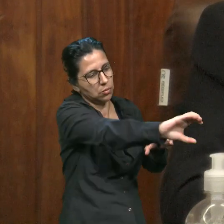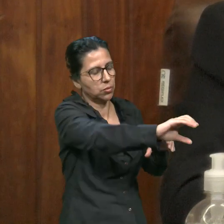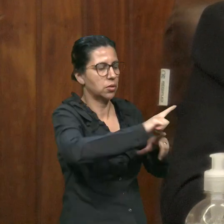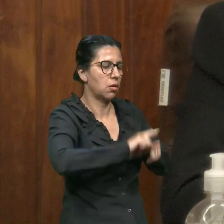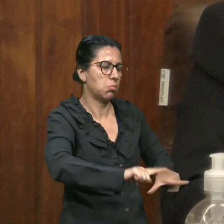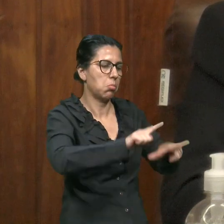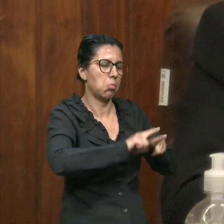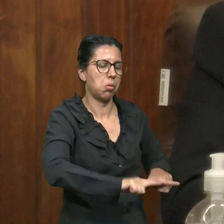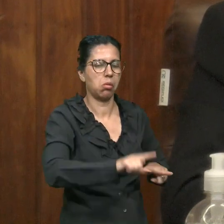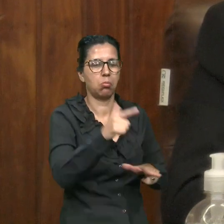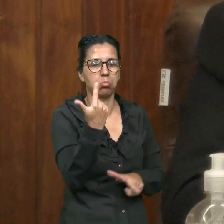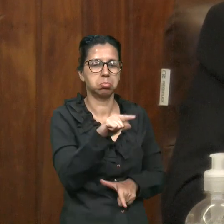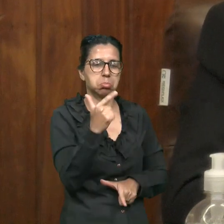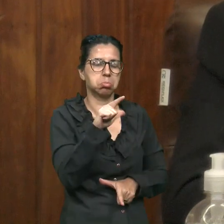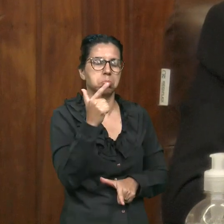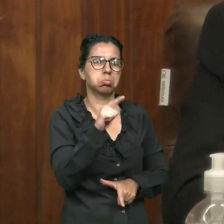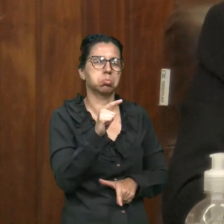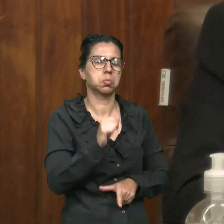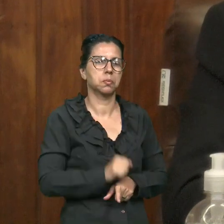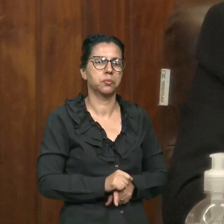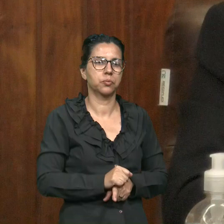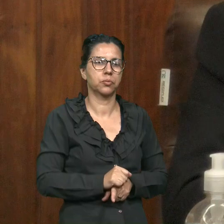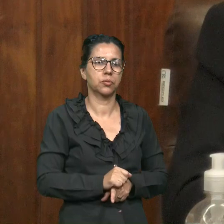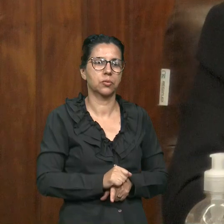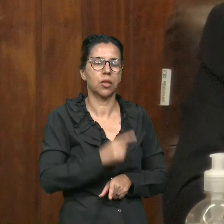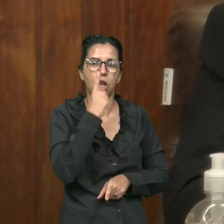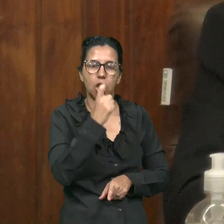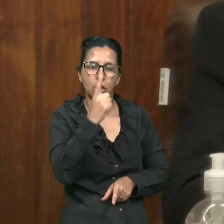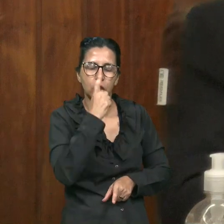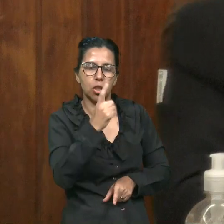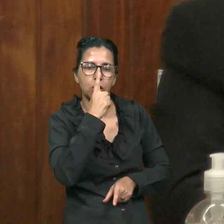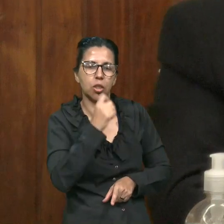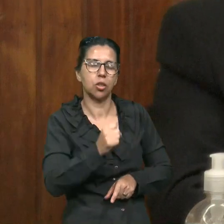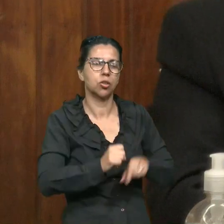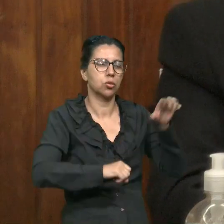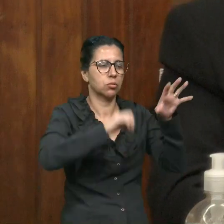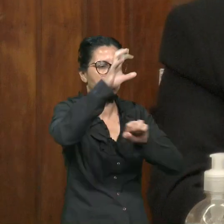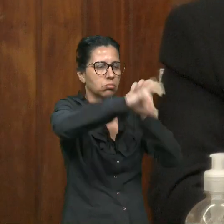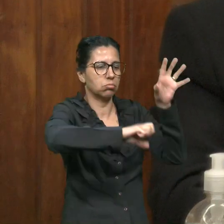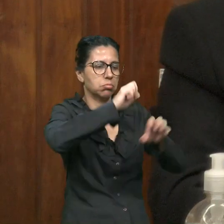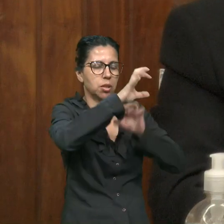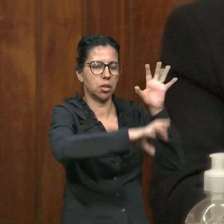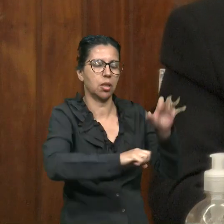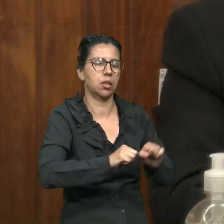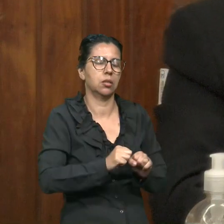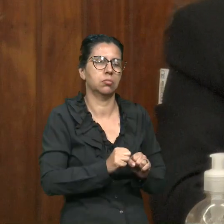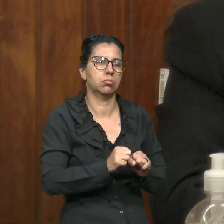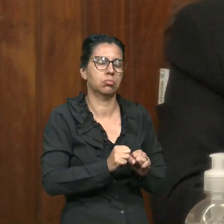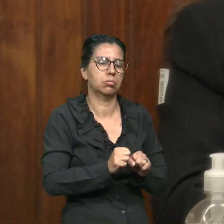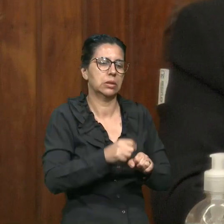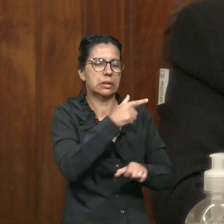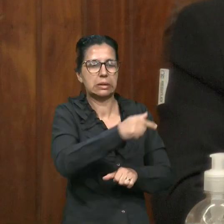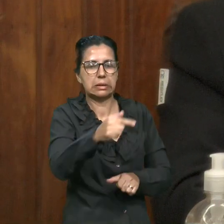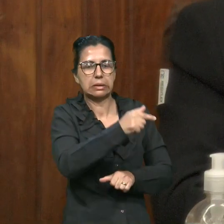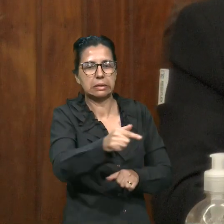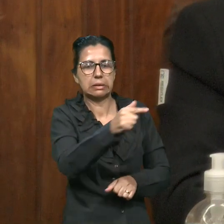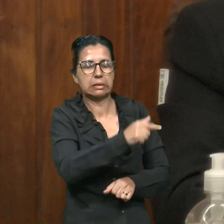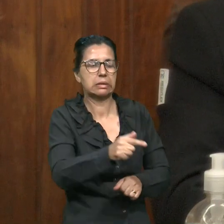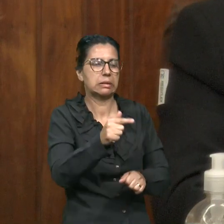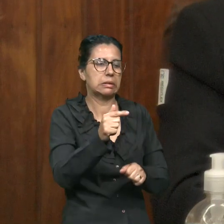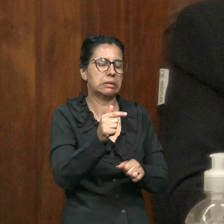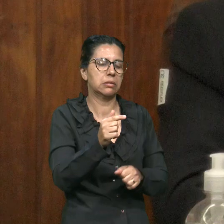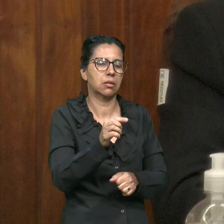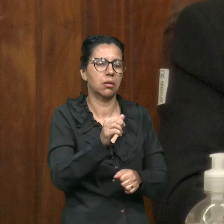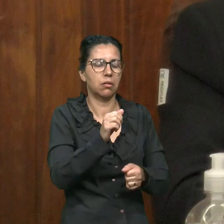E o contrato milionário para coleta de lixo da saúde, bem como sabemos, não é recolhido há semanas, colocando os hospitais